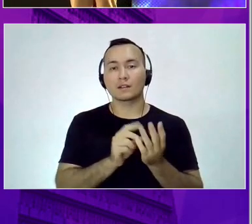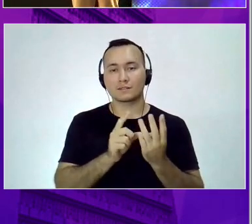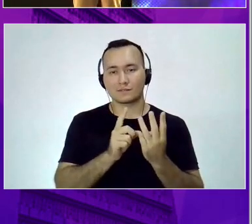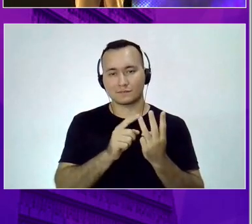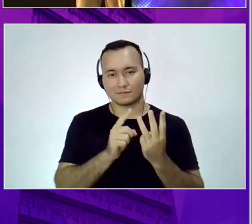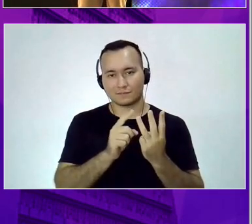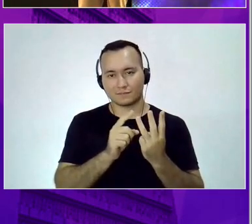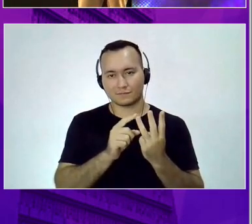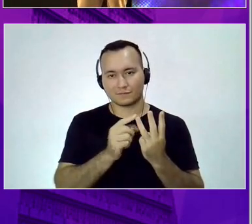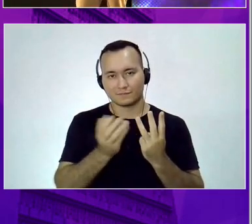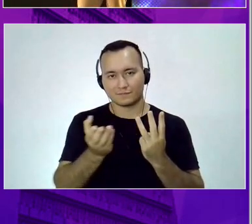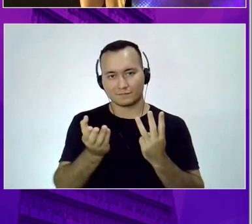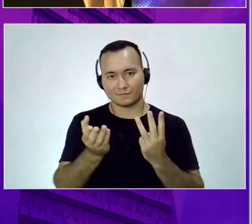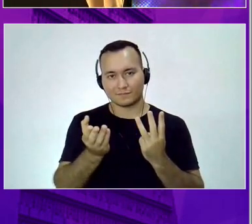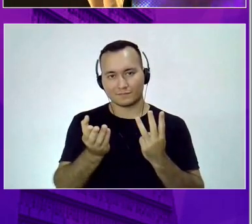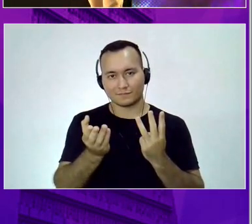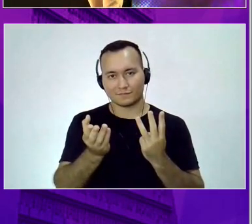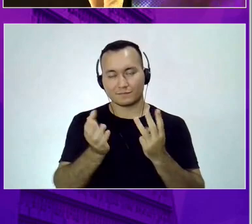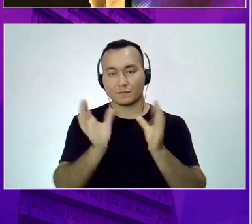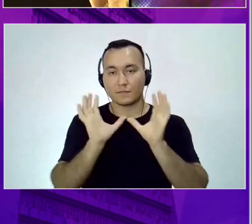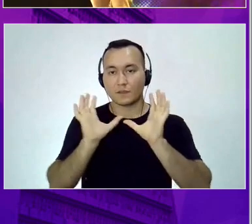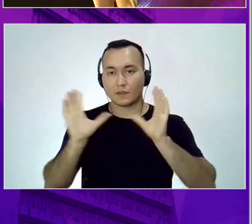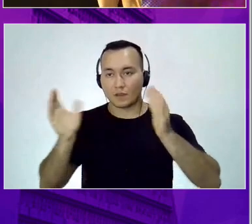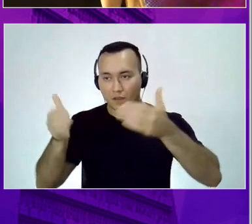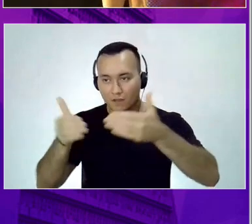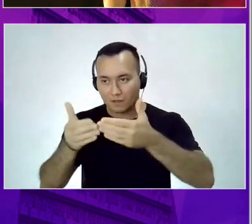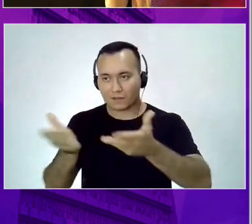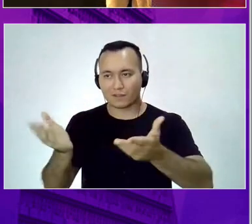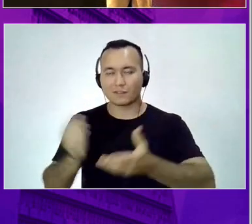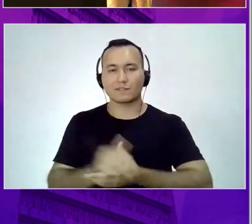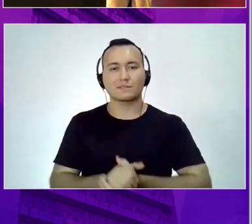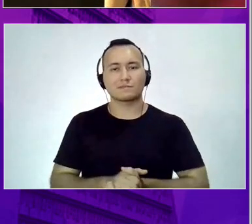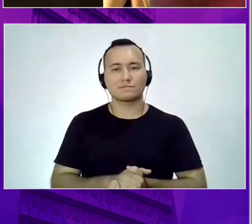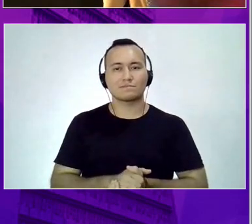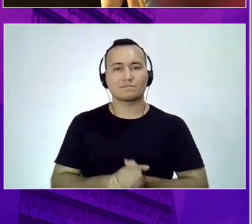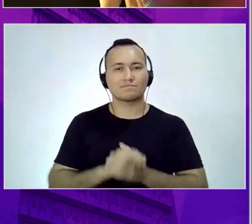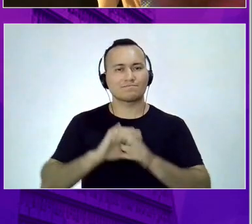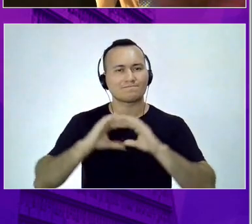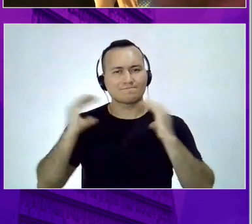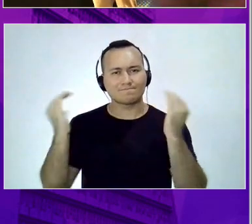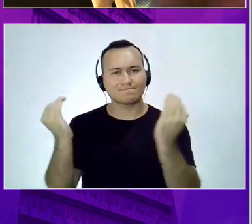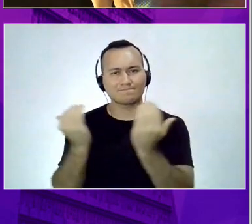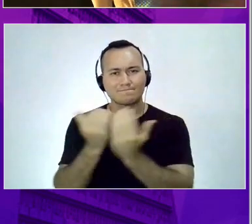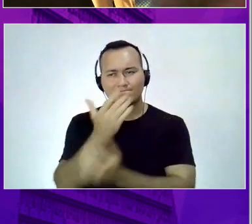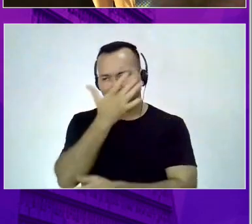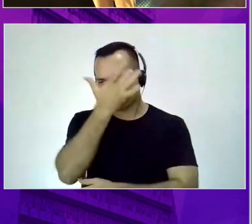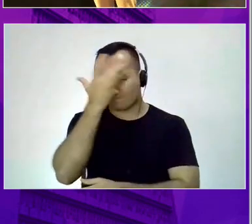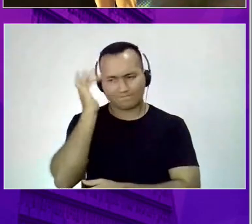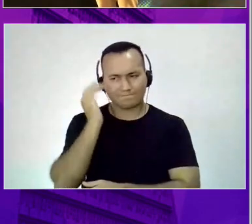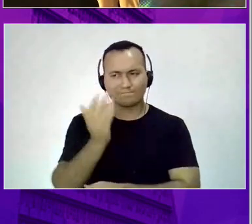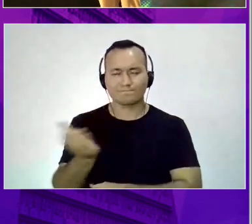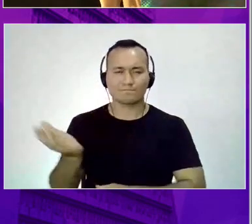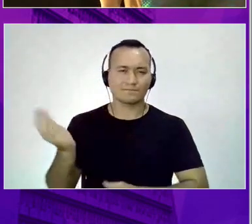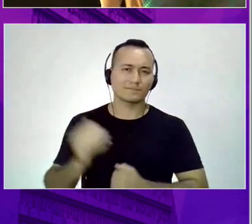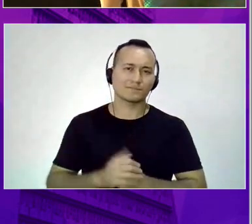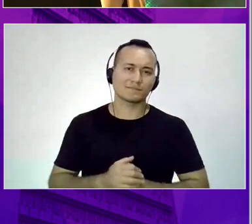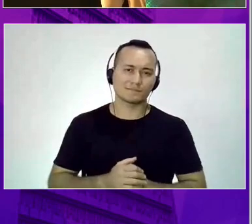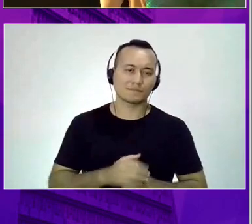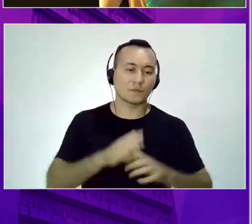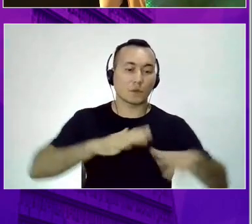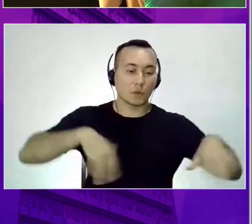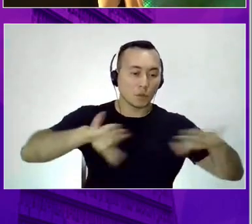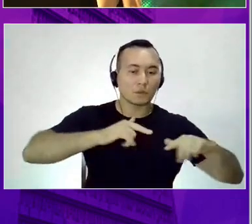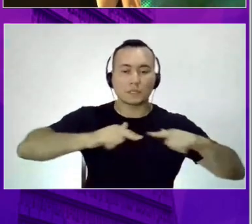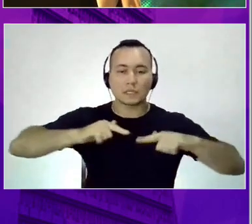Achei, cara, nunca custa, nunca é demais a gente lembrar. A gente, apesar de trabalhar com máquinas, a gente trabalha